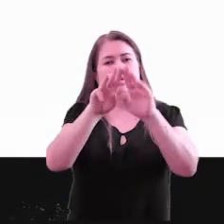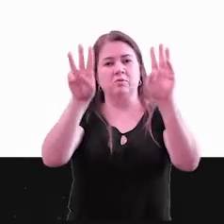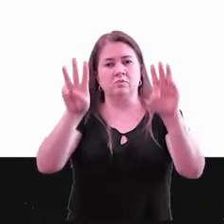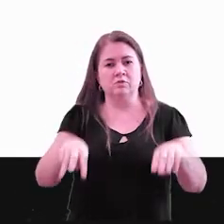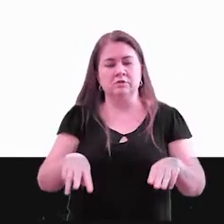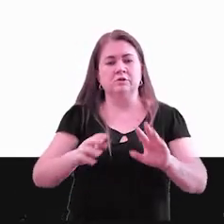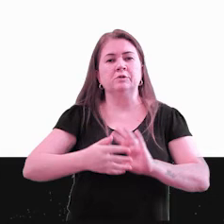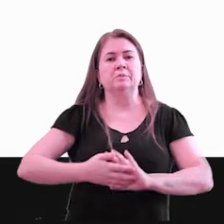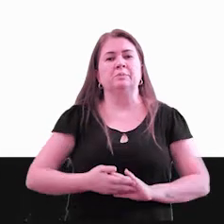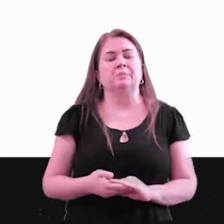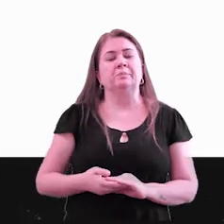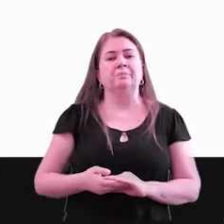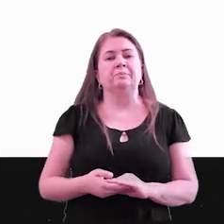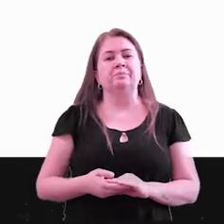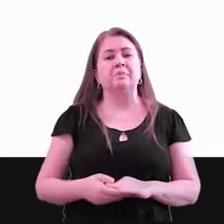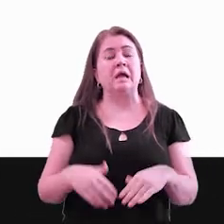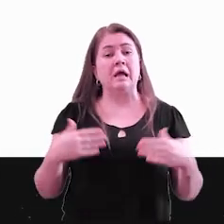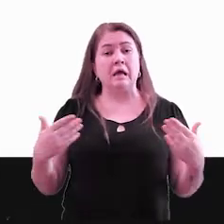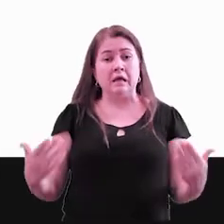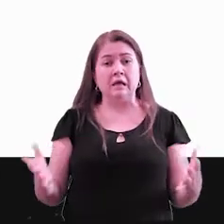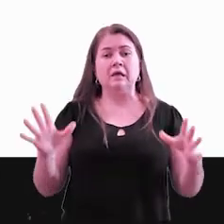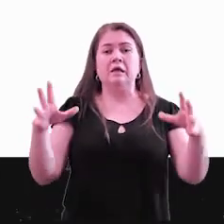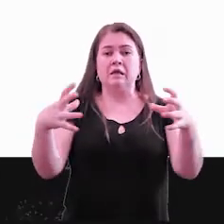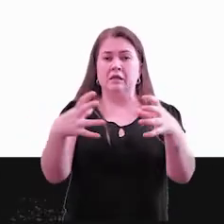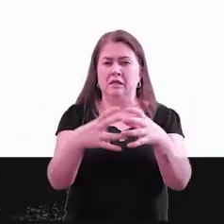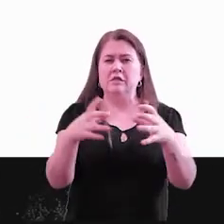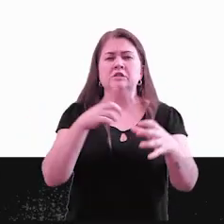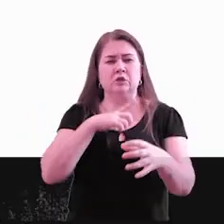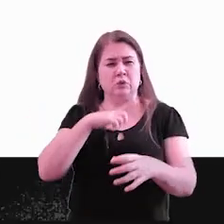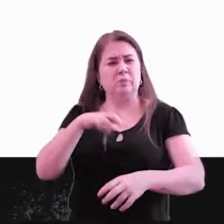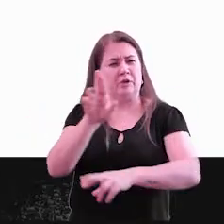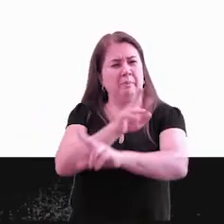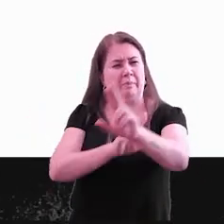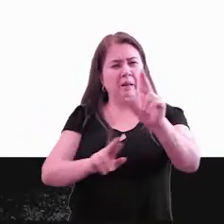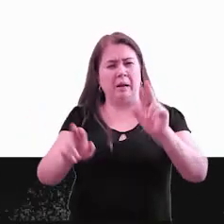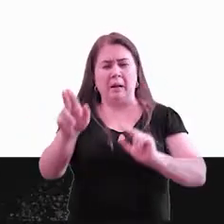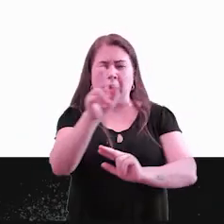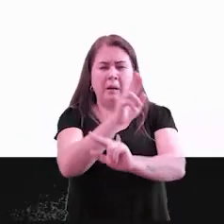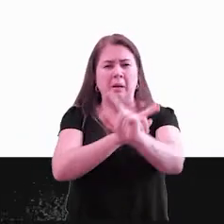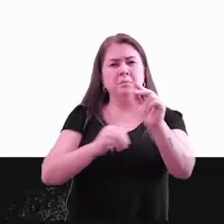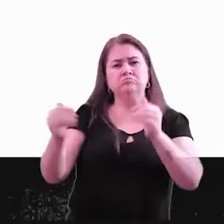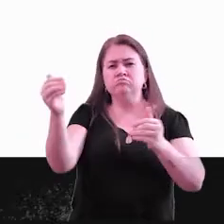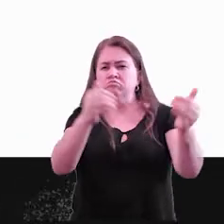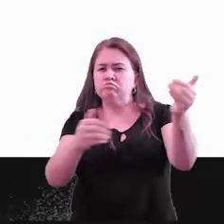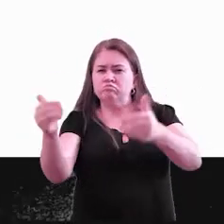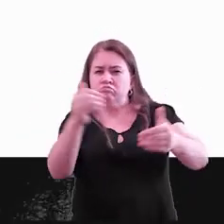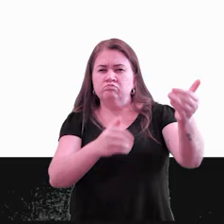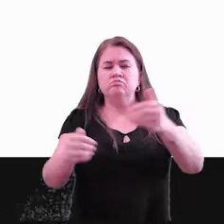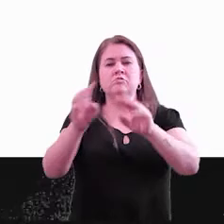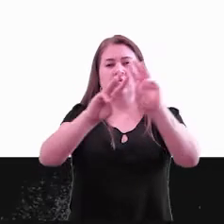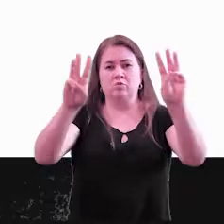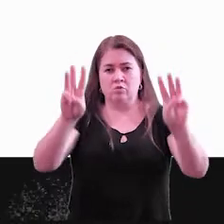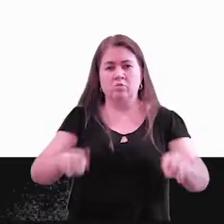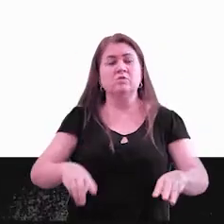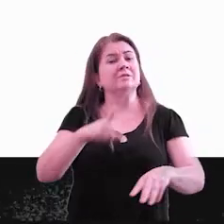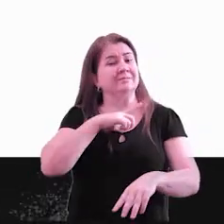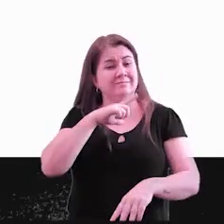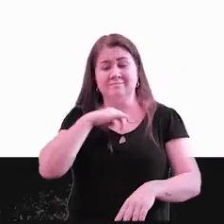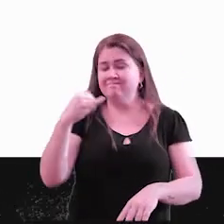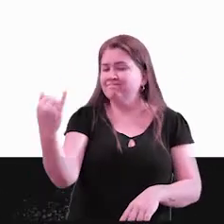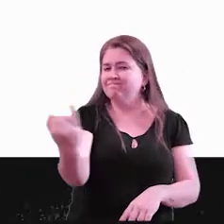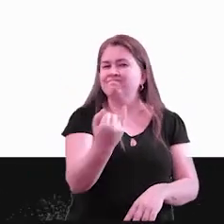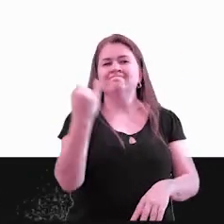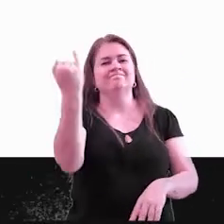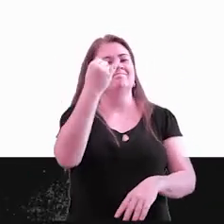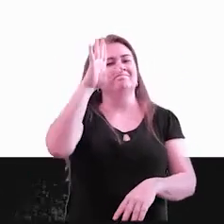diverso, ele tem essa importância fundamental, e a gente tem que pensar o público e a experiência